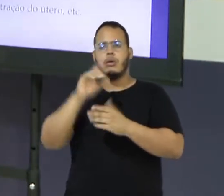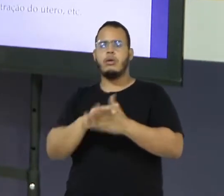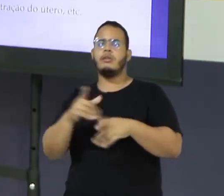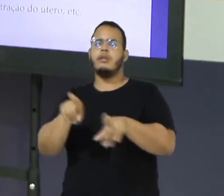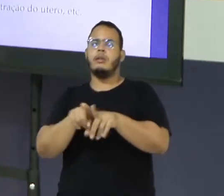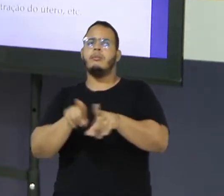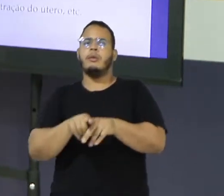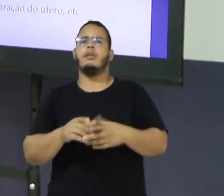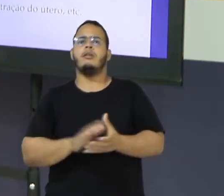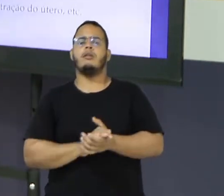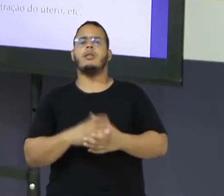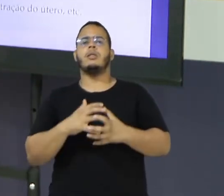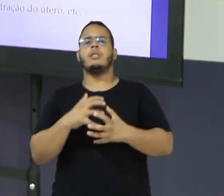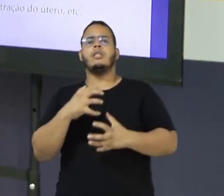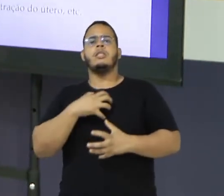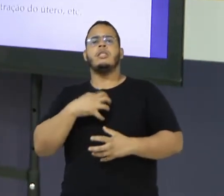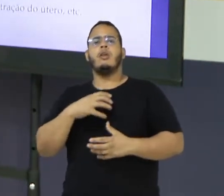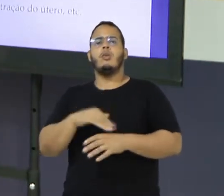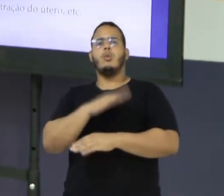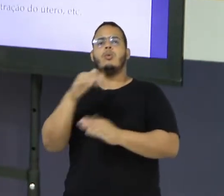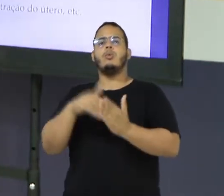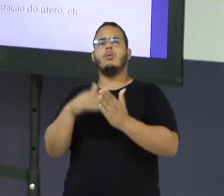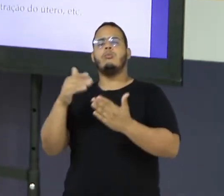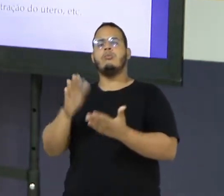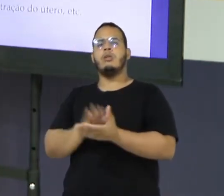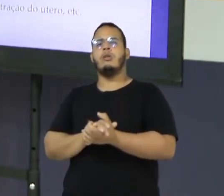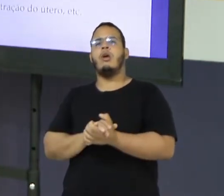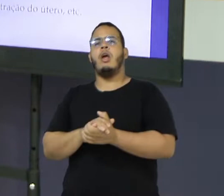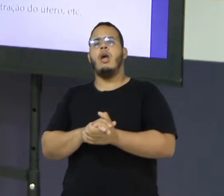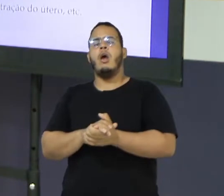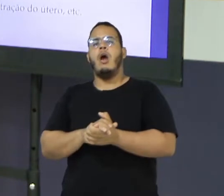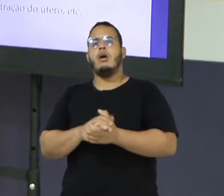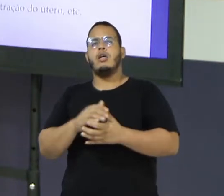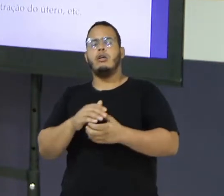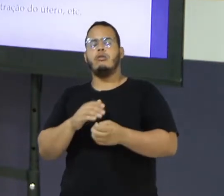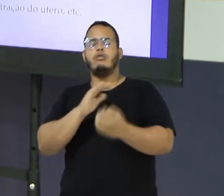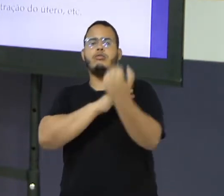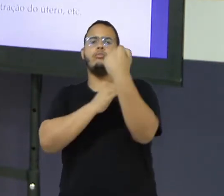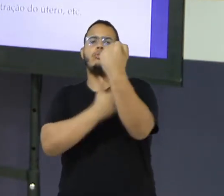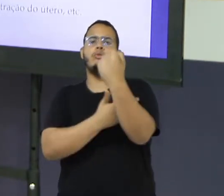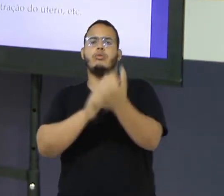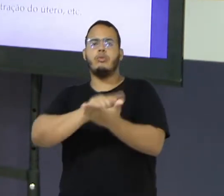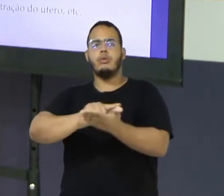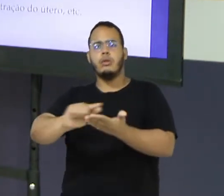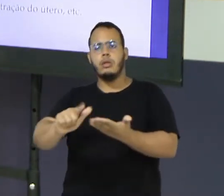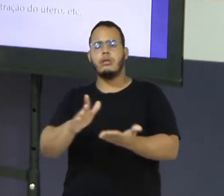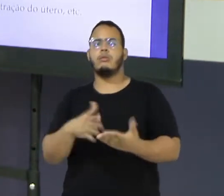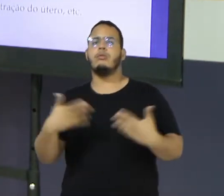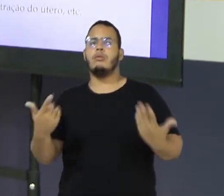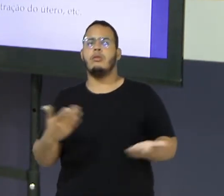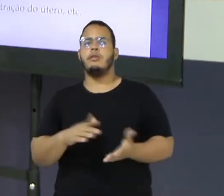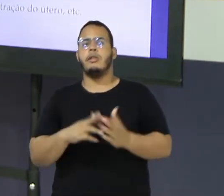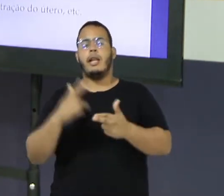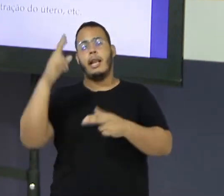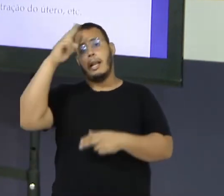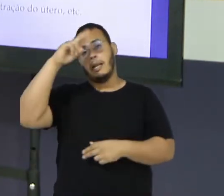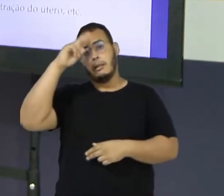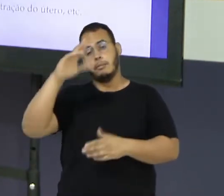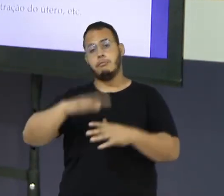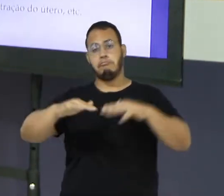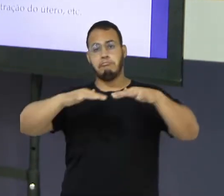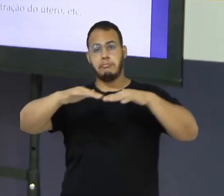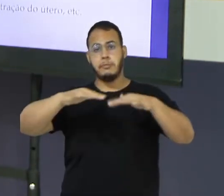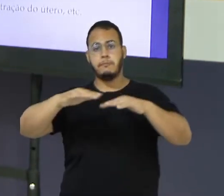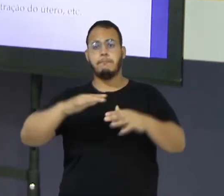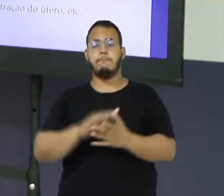contrações, dilatação, tudo isso é graças aos músculos lisos, certo? Ou músculos não estriados. E lembrando, os movimentos